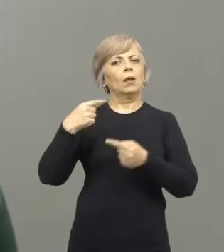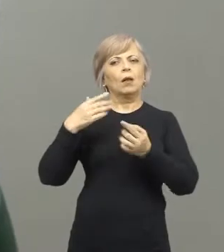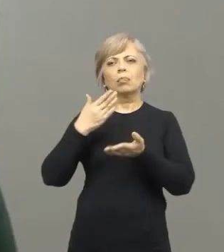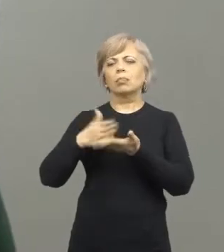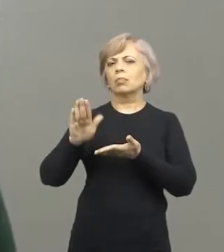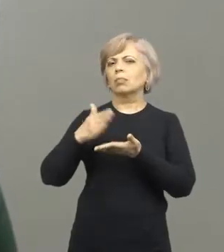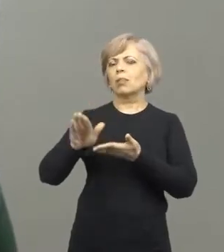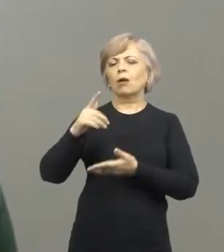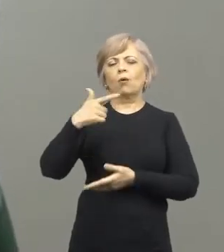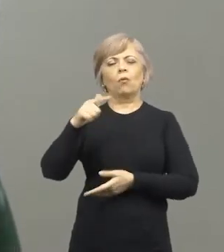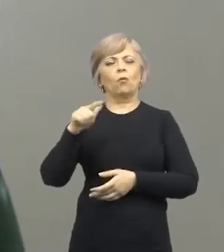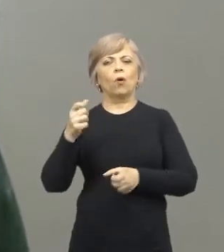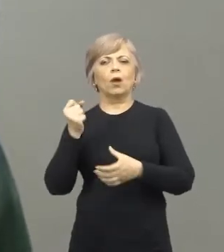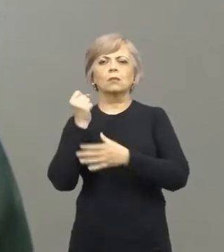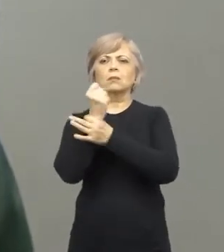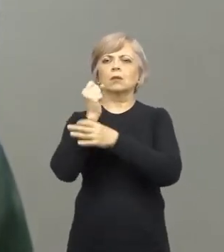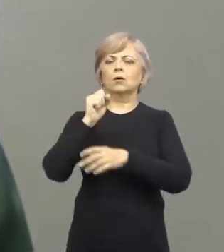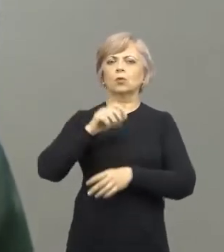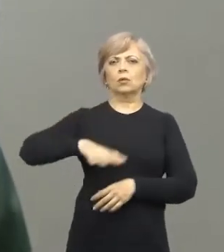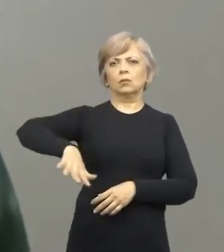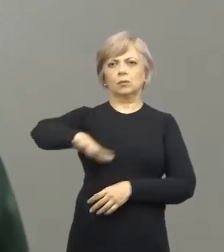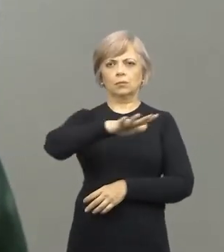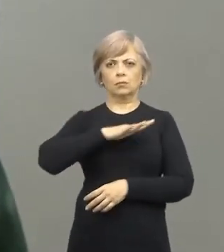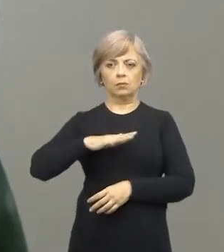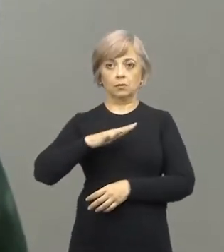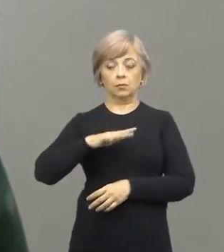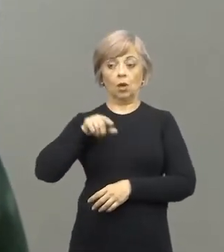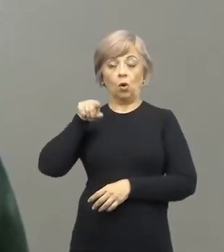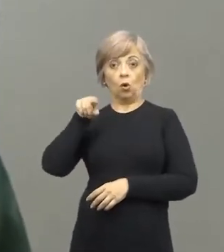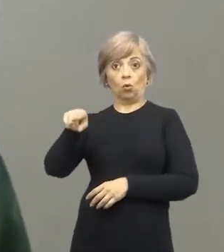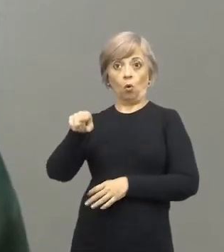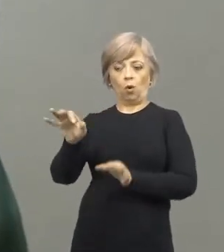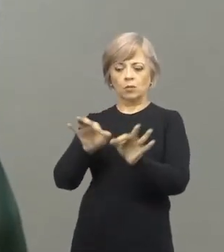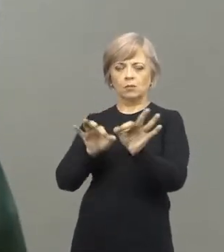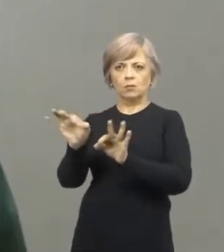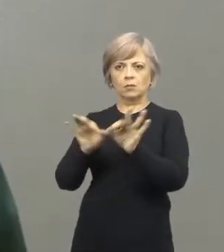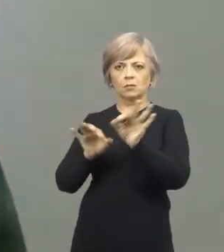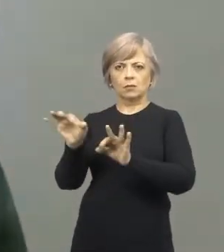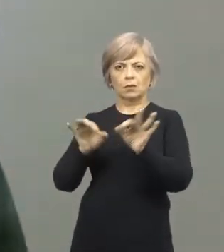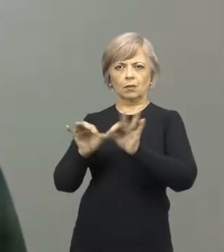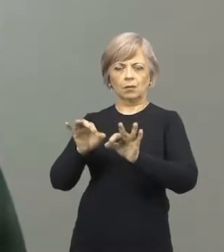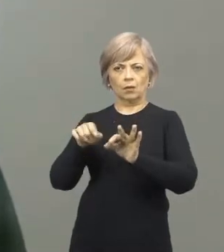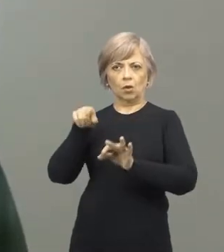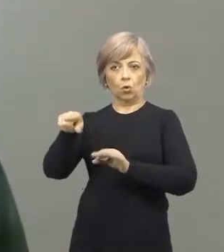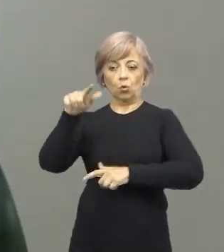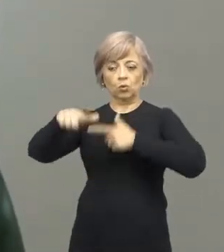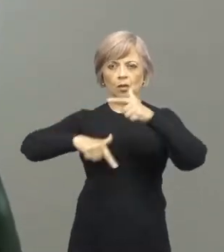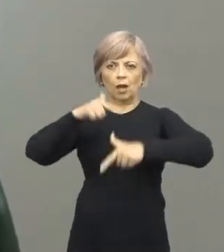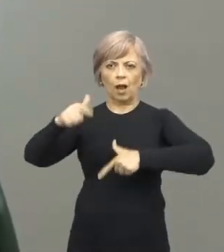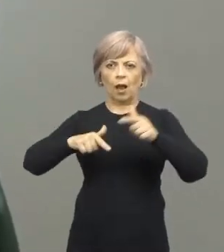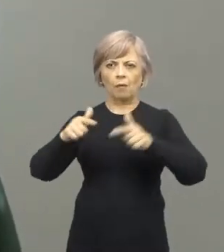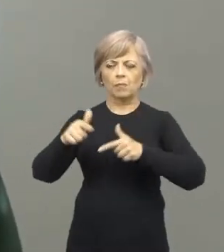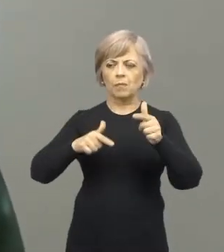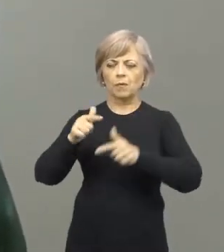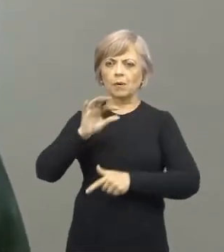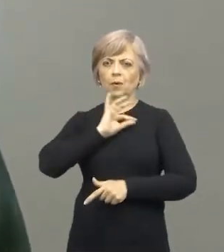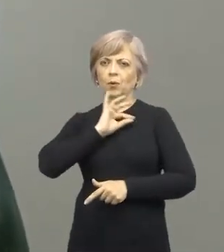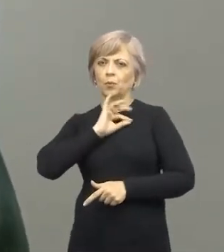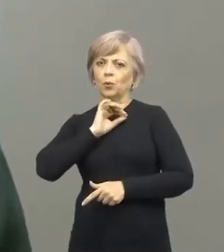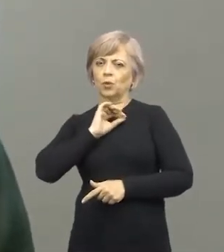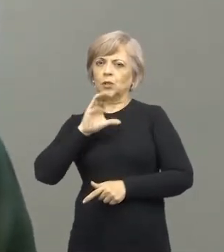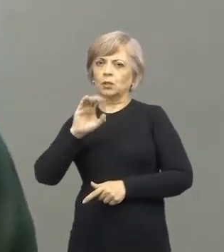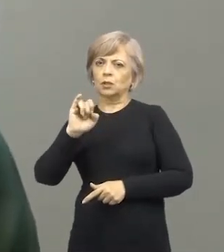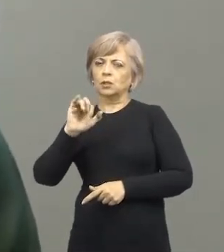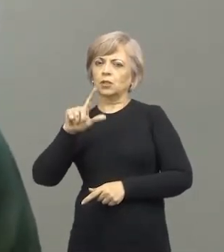de segurança pública. Com o ajuizamento dessa ação, com um trabalho realizado junto à Polícia Civil